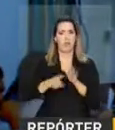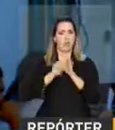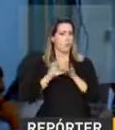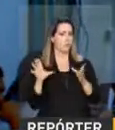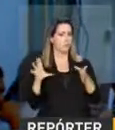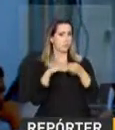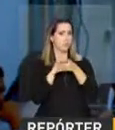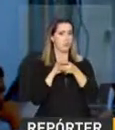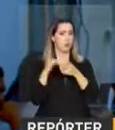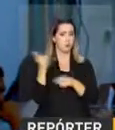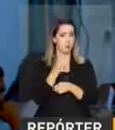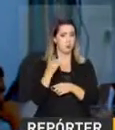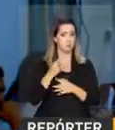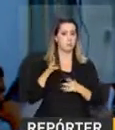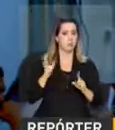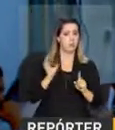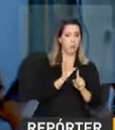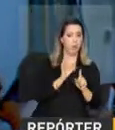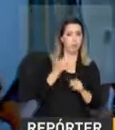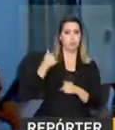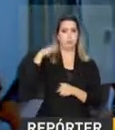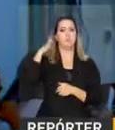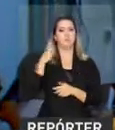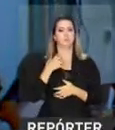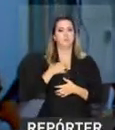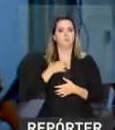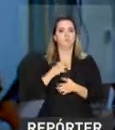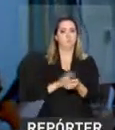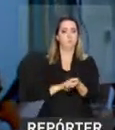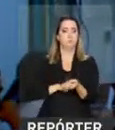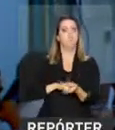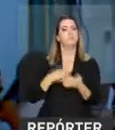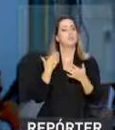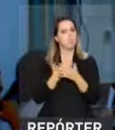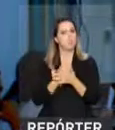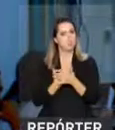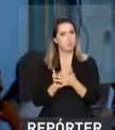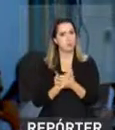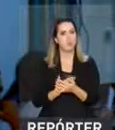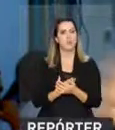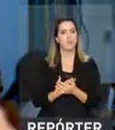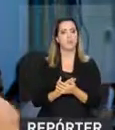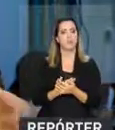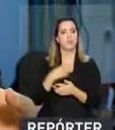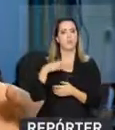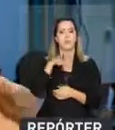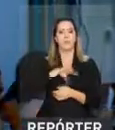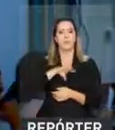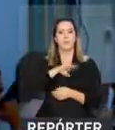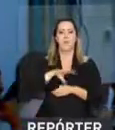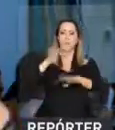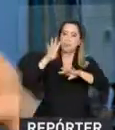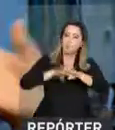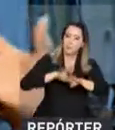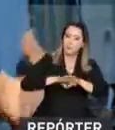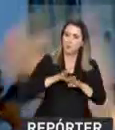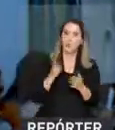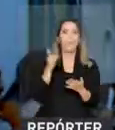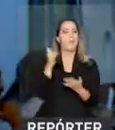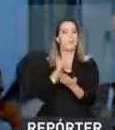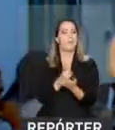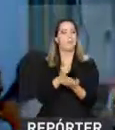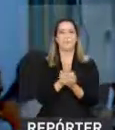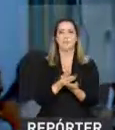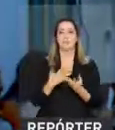junto, a pressão era maior, pelo fato de que você tinha que estudar para português, para matemática ao mesmo tempo,